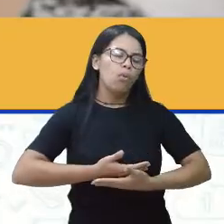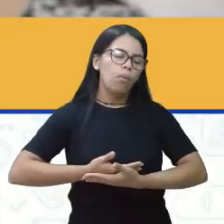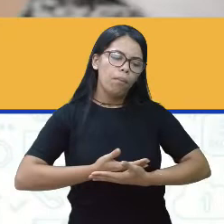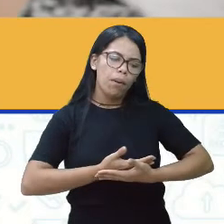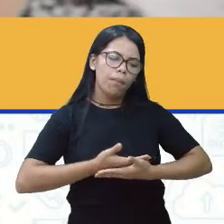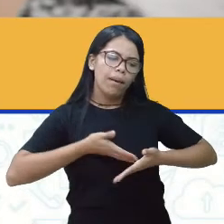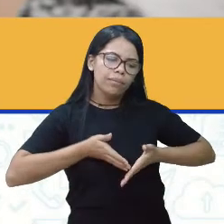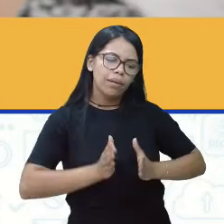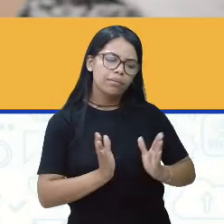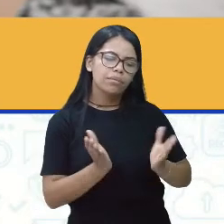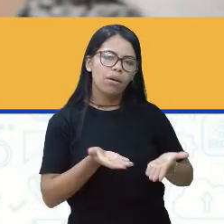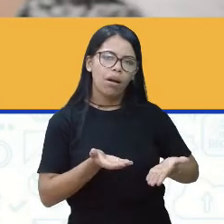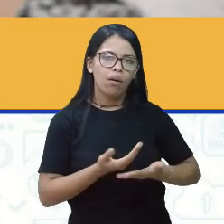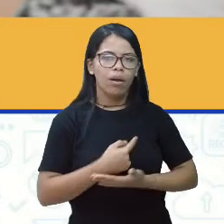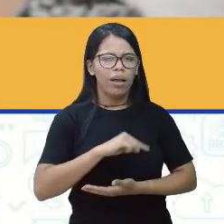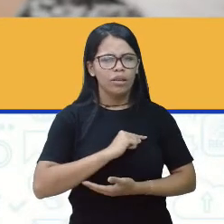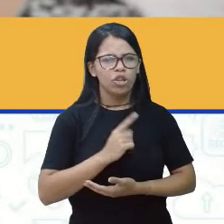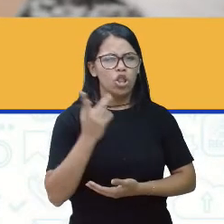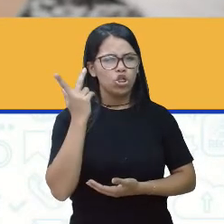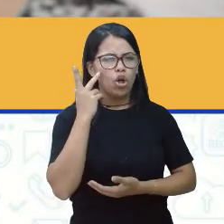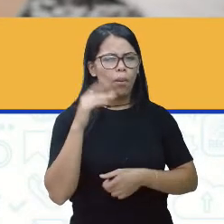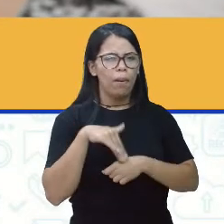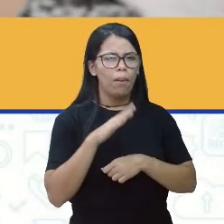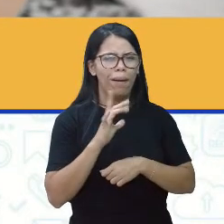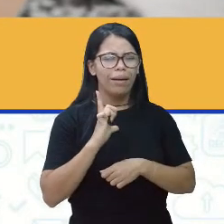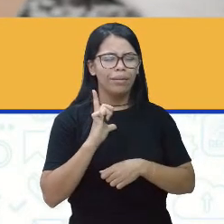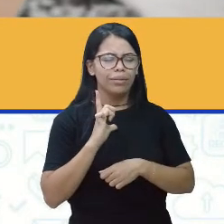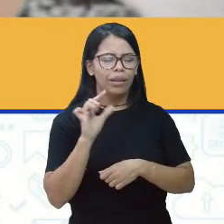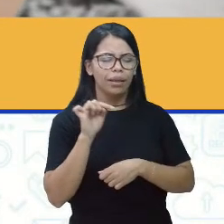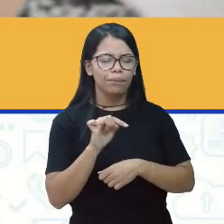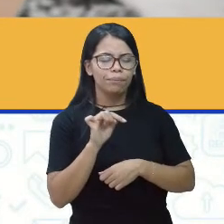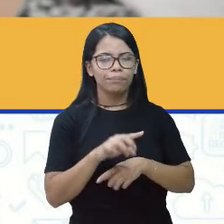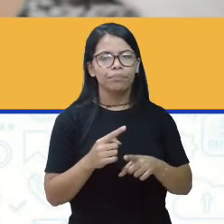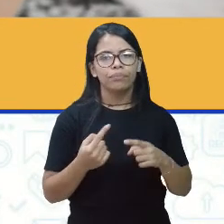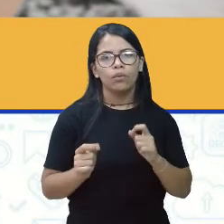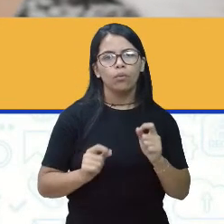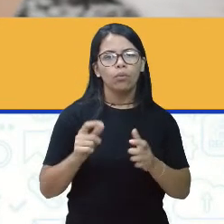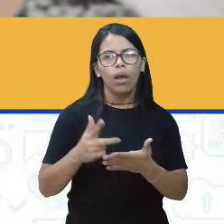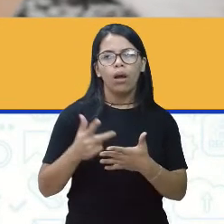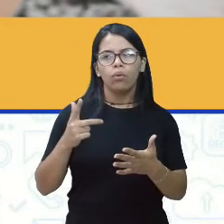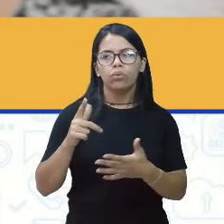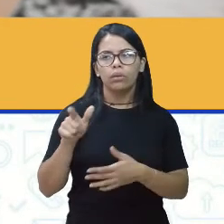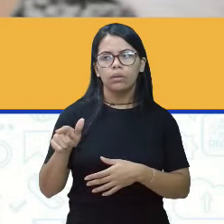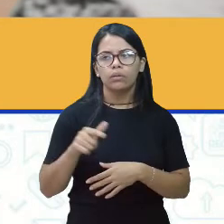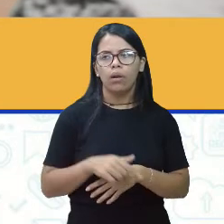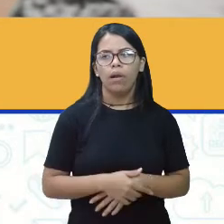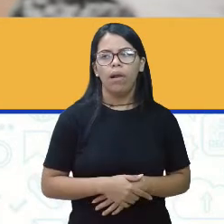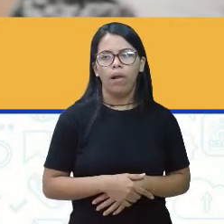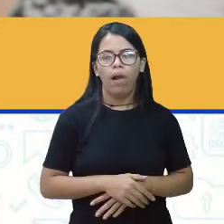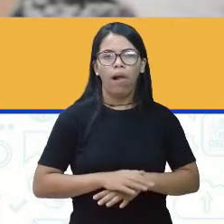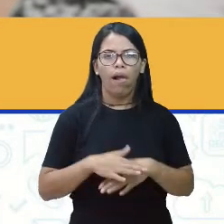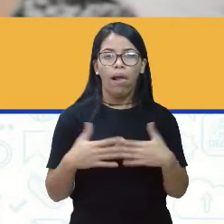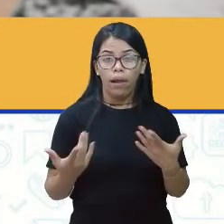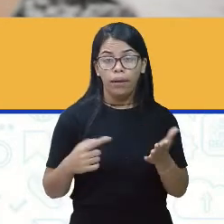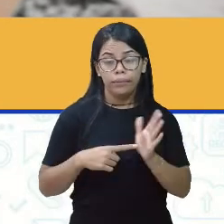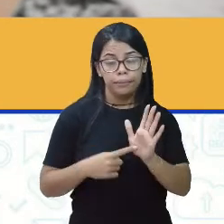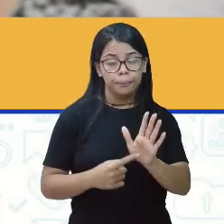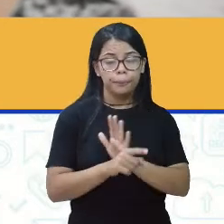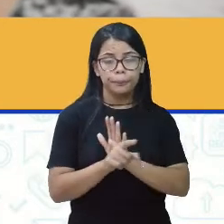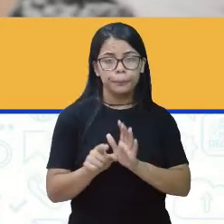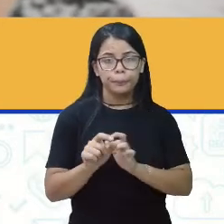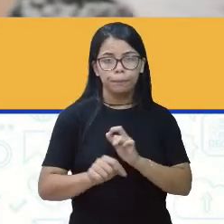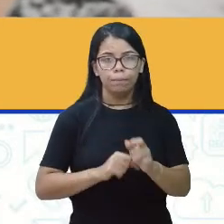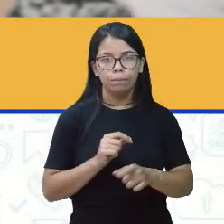está acostumado a ver mais, né, pessoal? E aí, o que está acontecendo com ele? Então, eu trouxe para vocês que